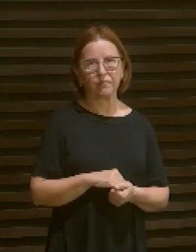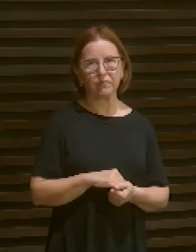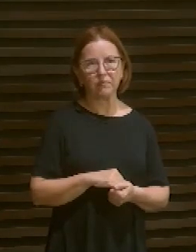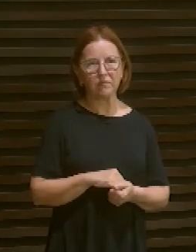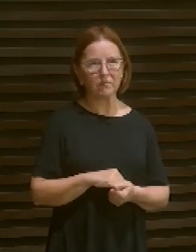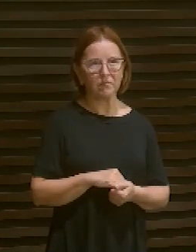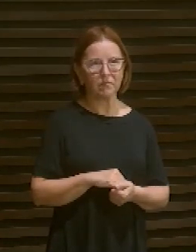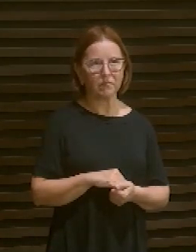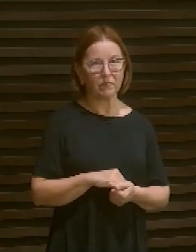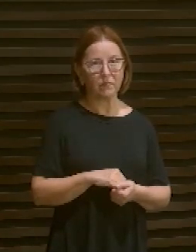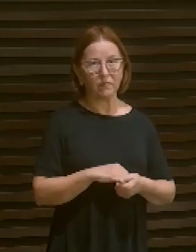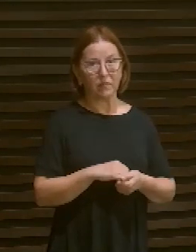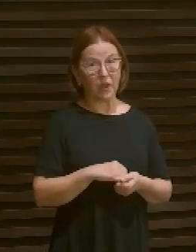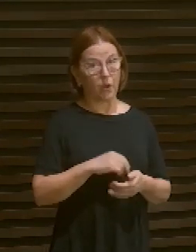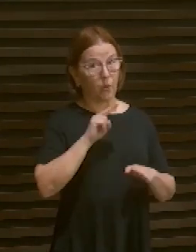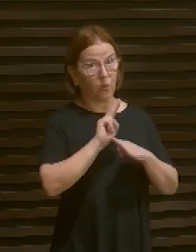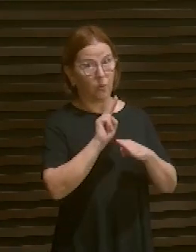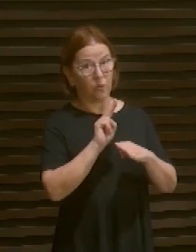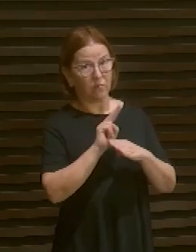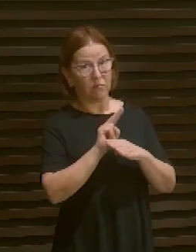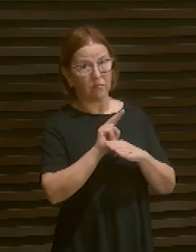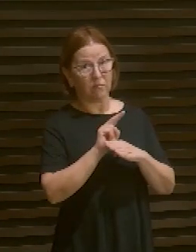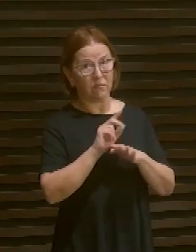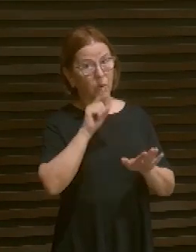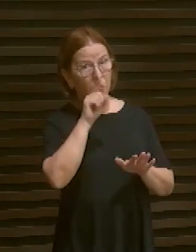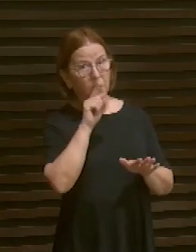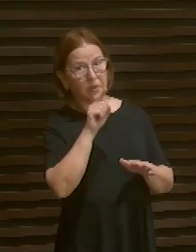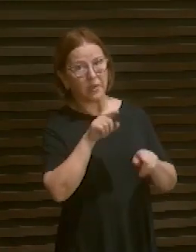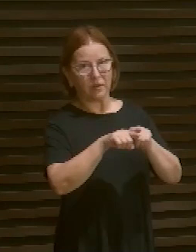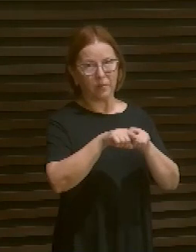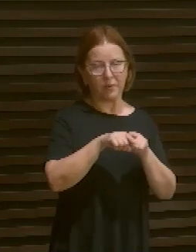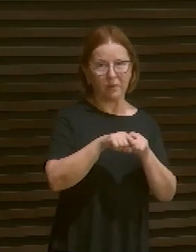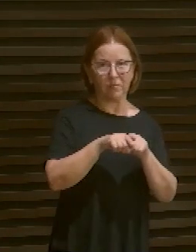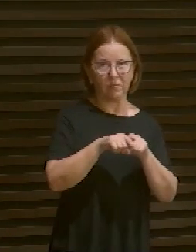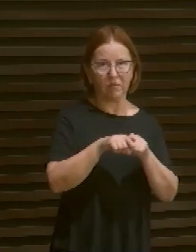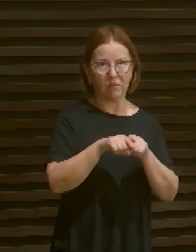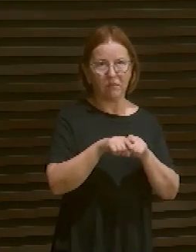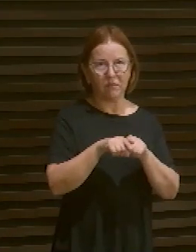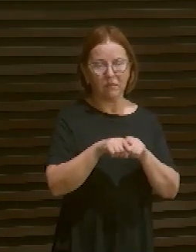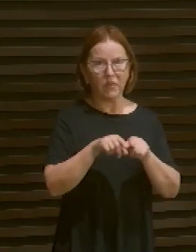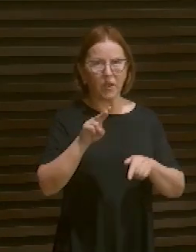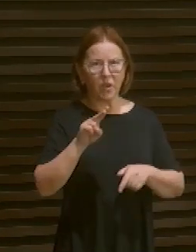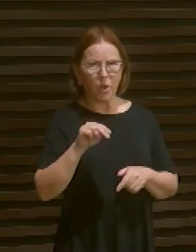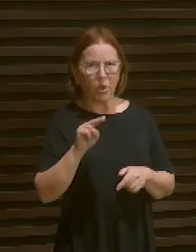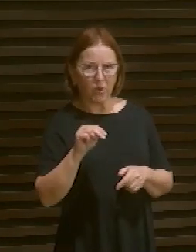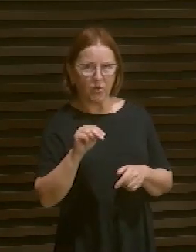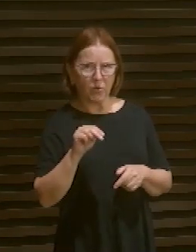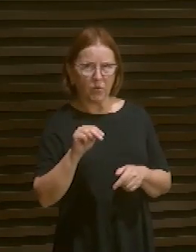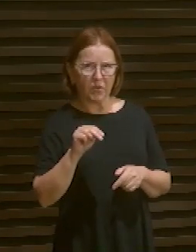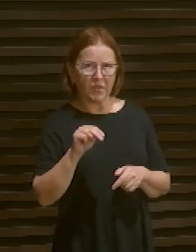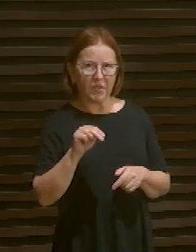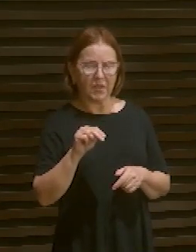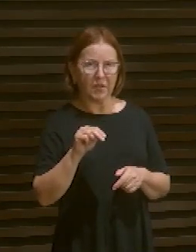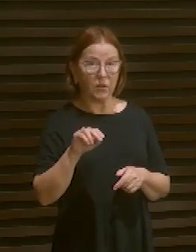Tende cuidado, pois, irmãos, jamais aconteça haver em qualquer de vós perverso coração